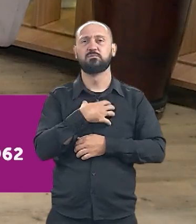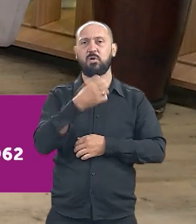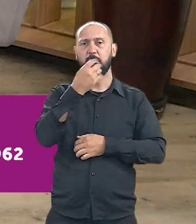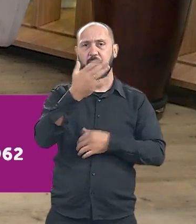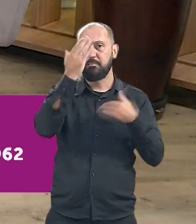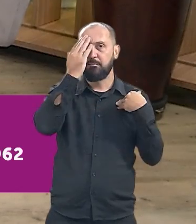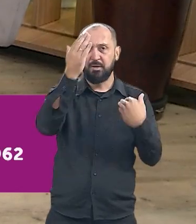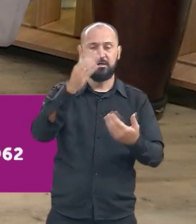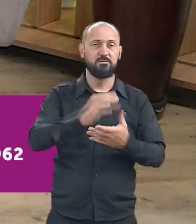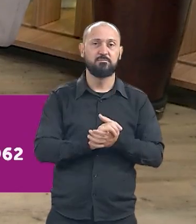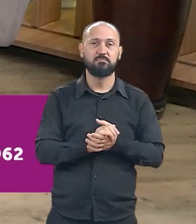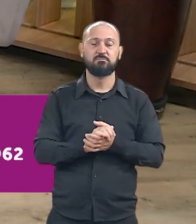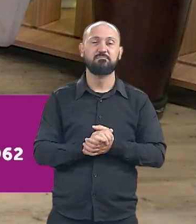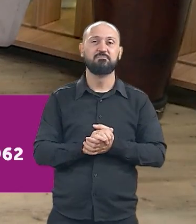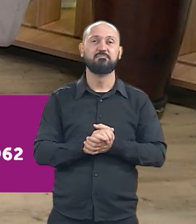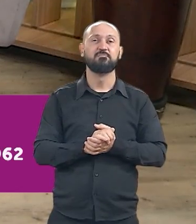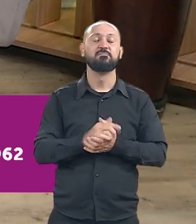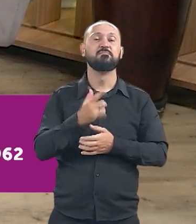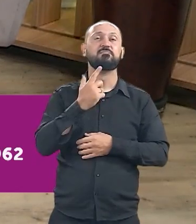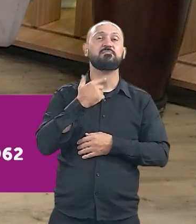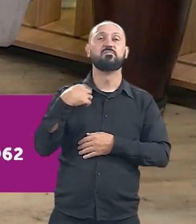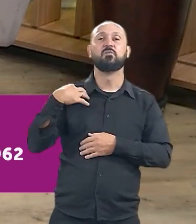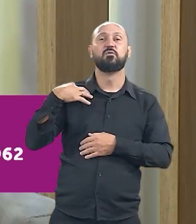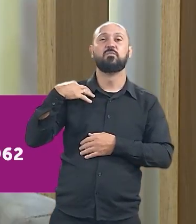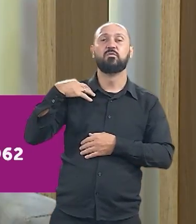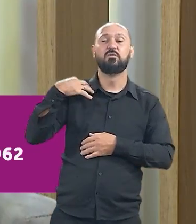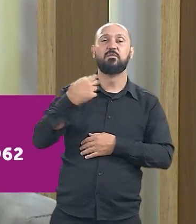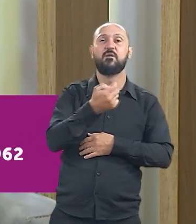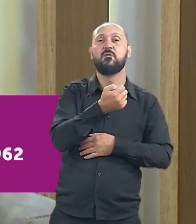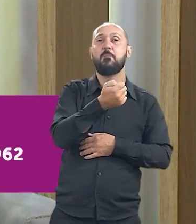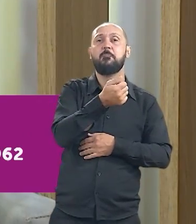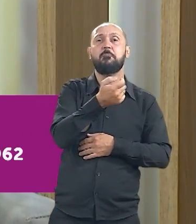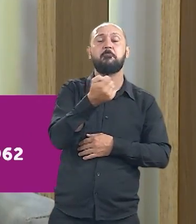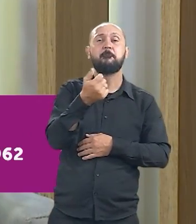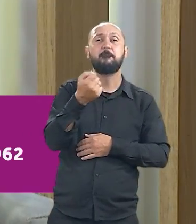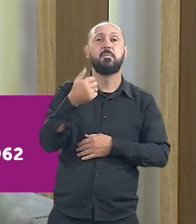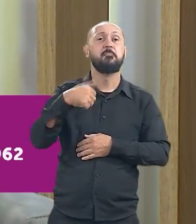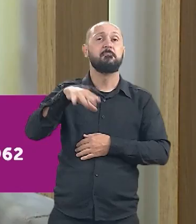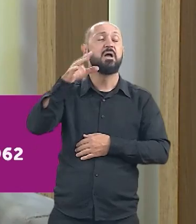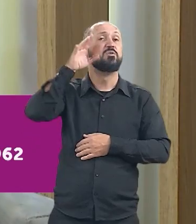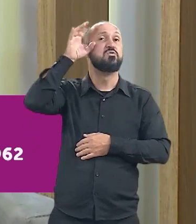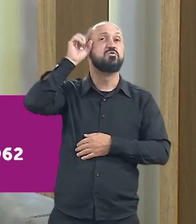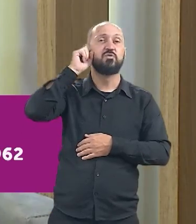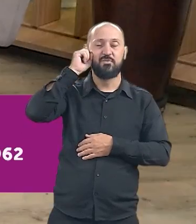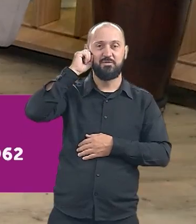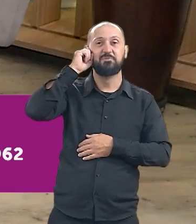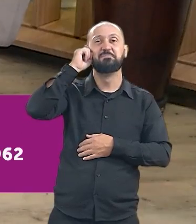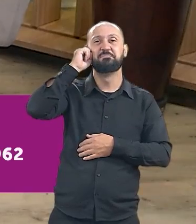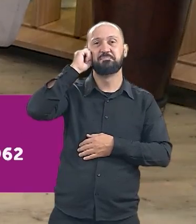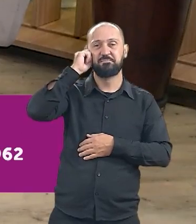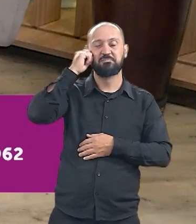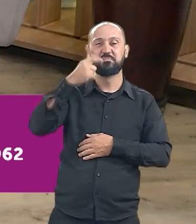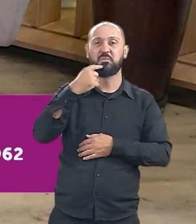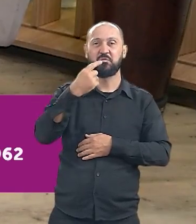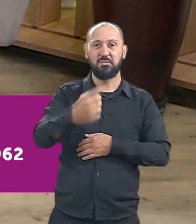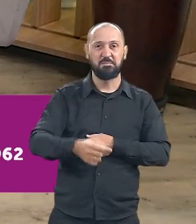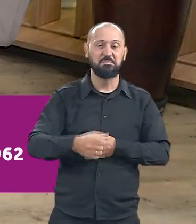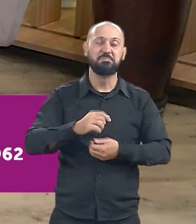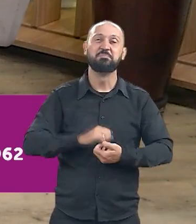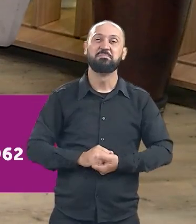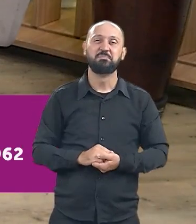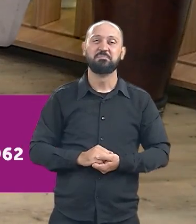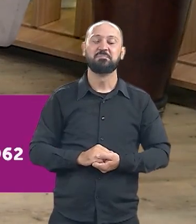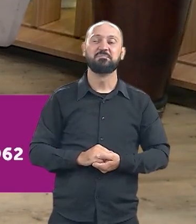o voluntário falou poucas palavras, mais ouviu do que falou. A pessoa, ela se escutou,